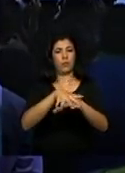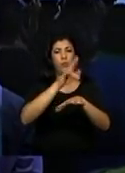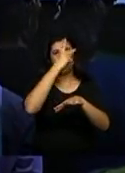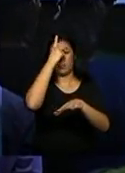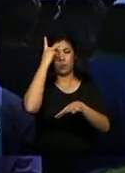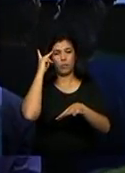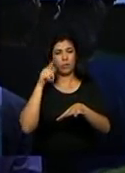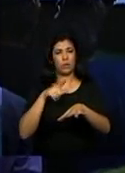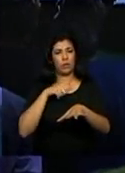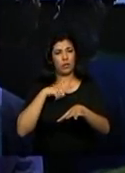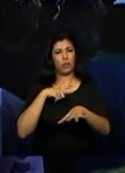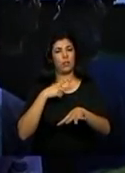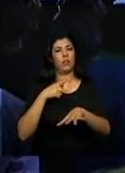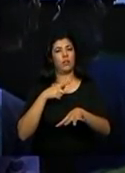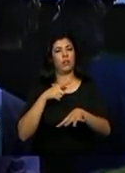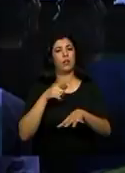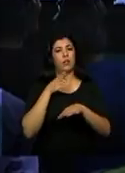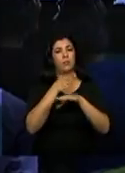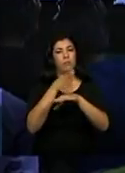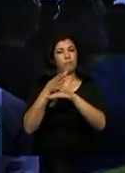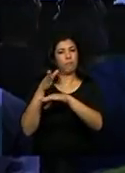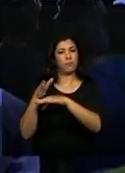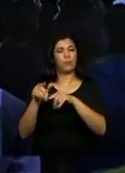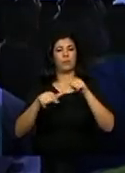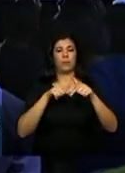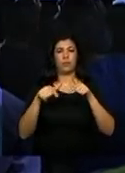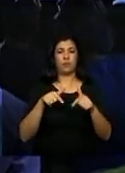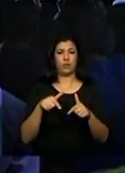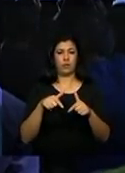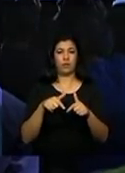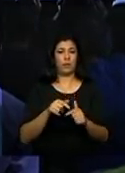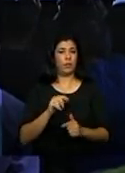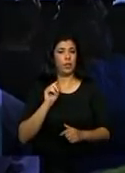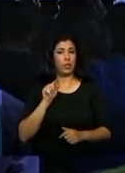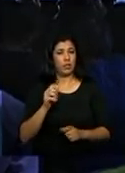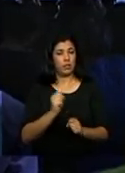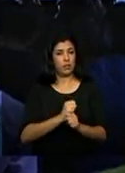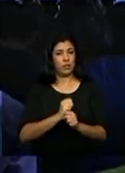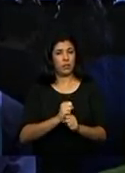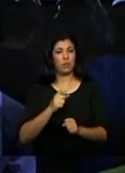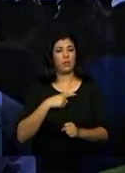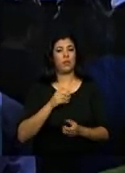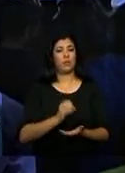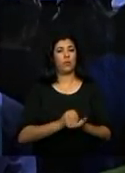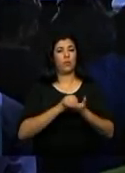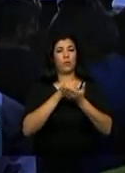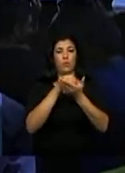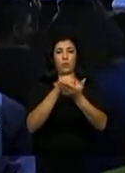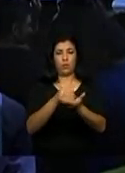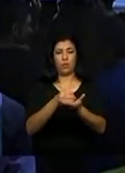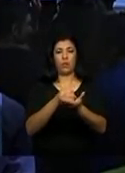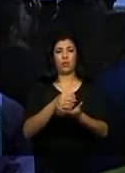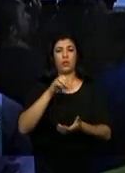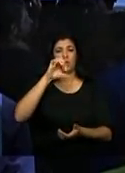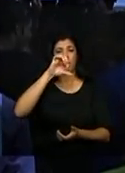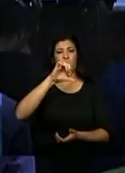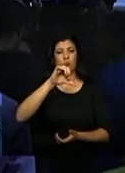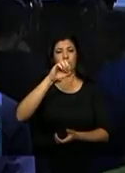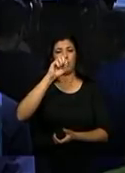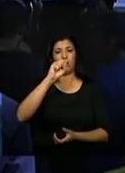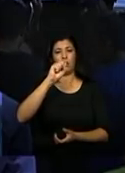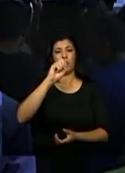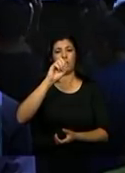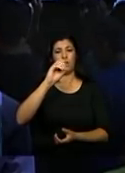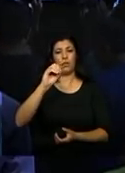em situação de rua no mercado de trabalho. Apenas esse ano, foram oferecidas